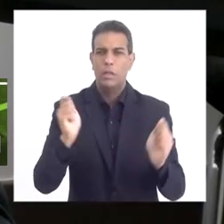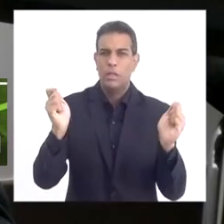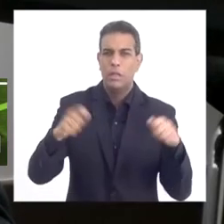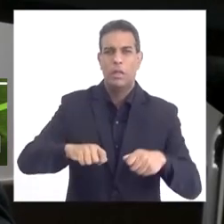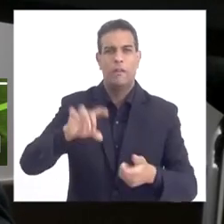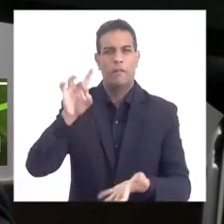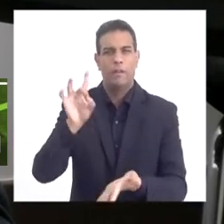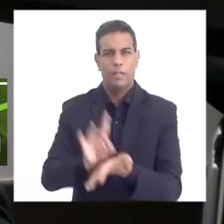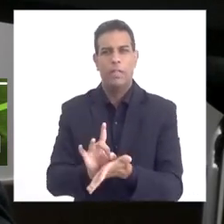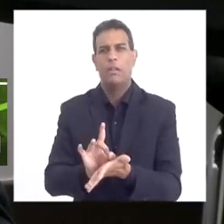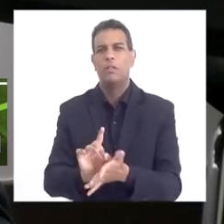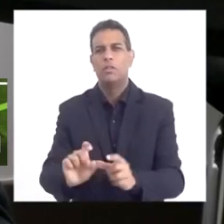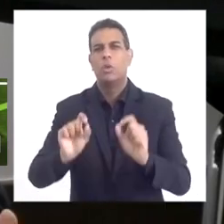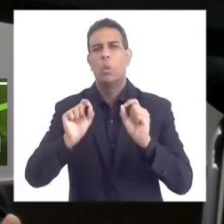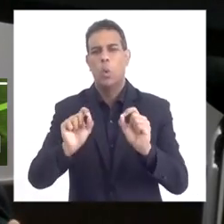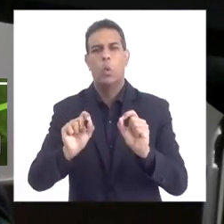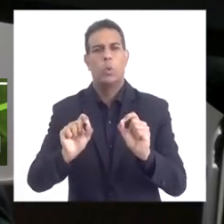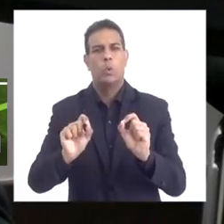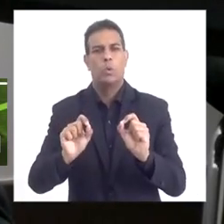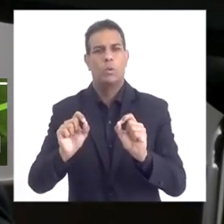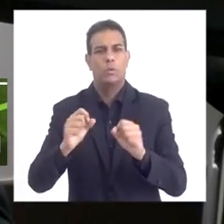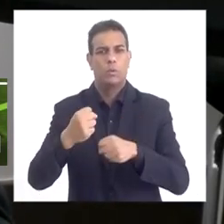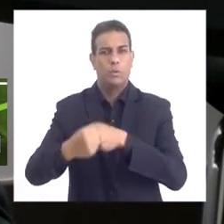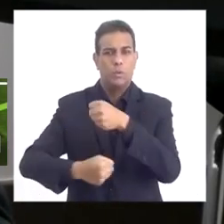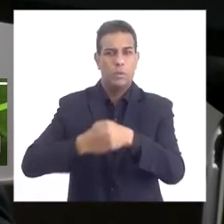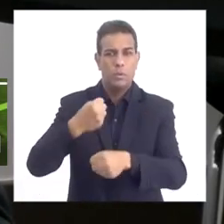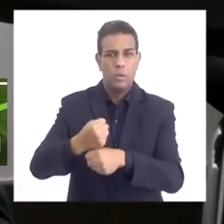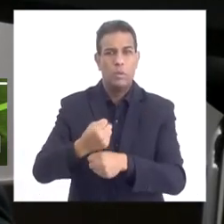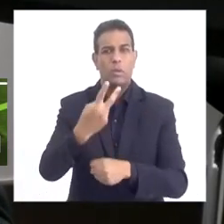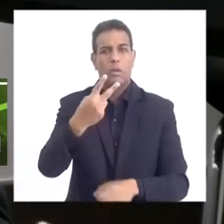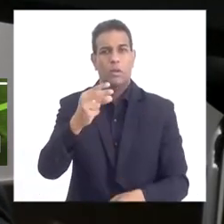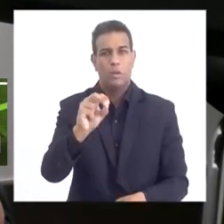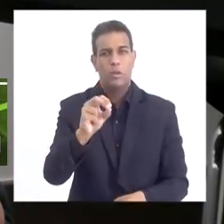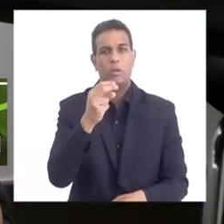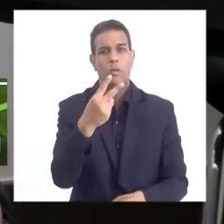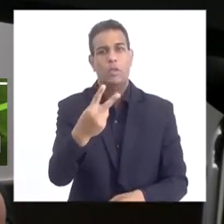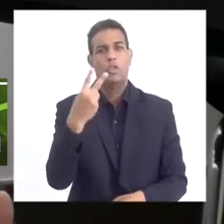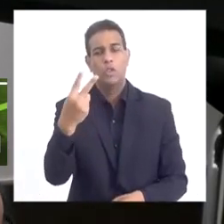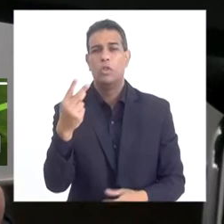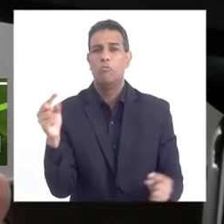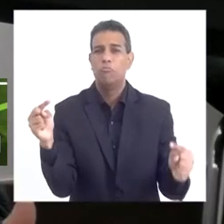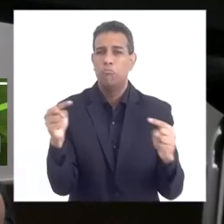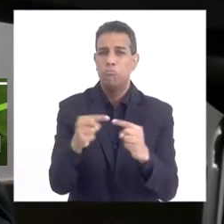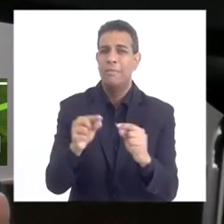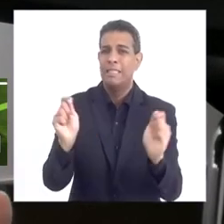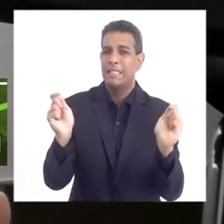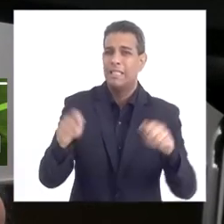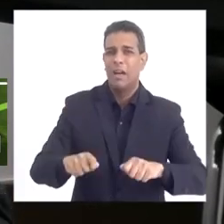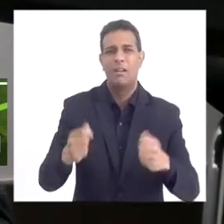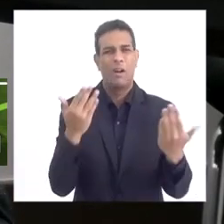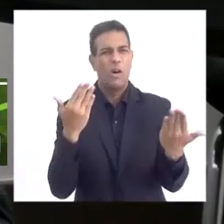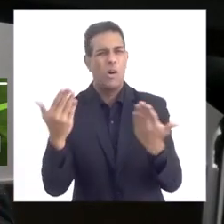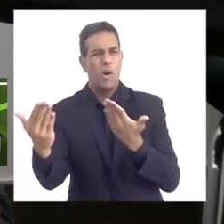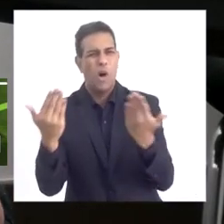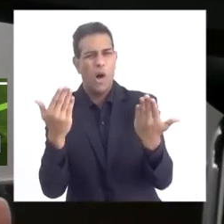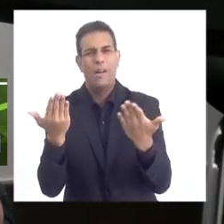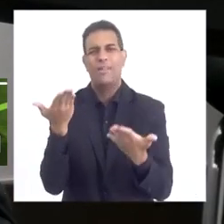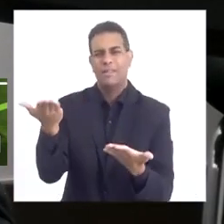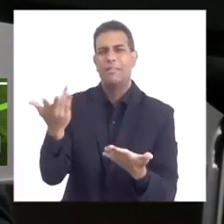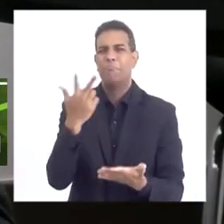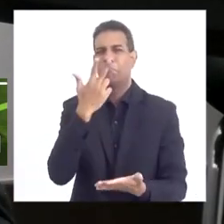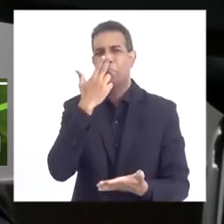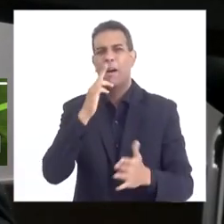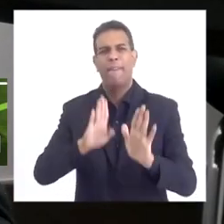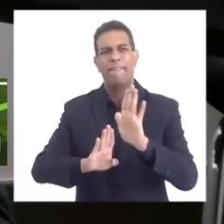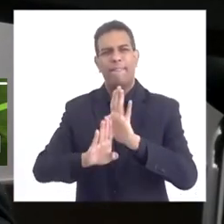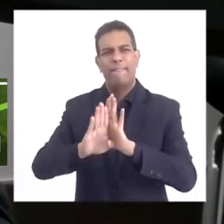real, porque no ano que vem, 22, né, a gente pode aí verificar se essa tendência